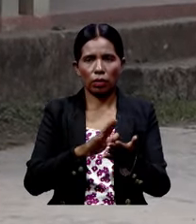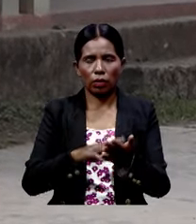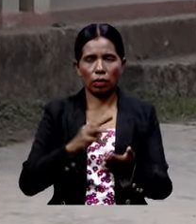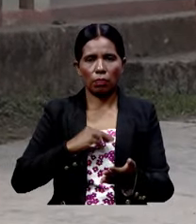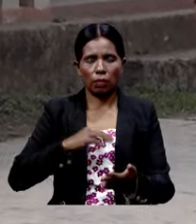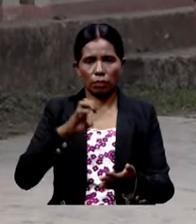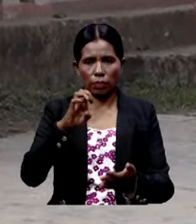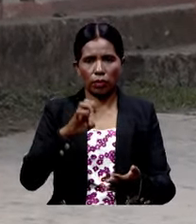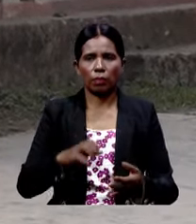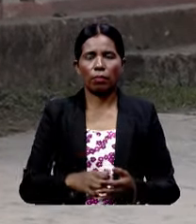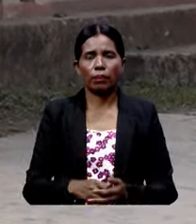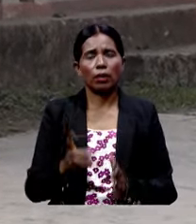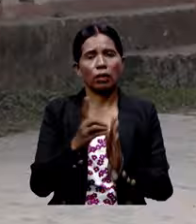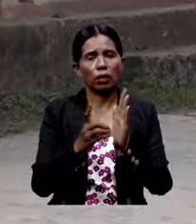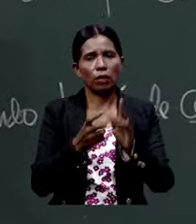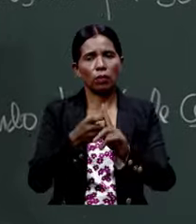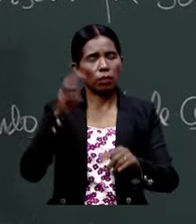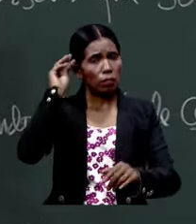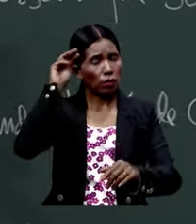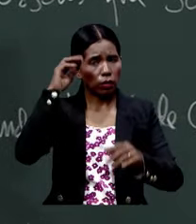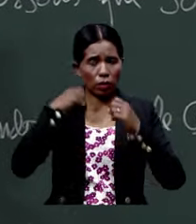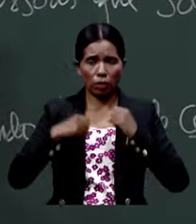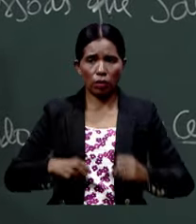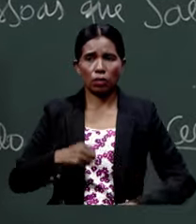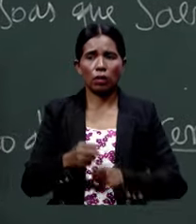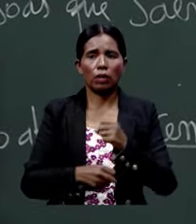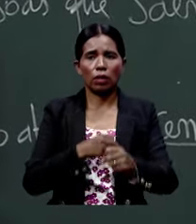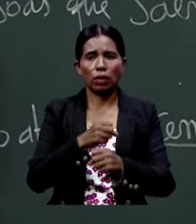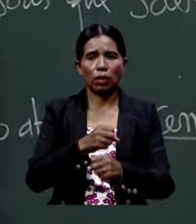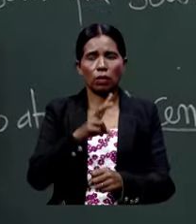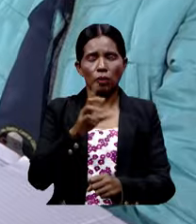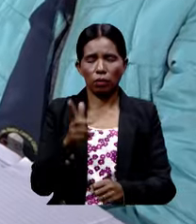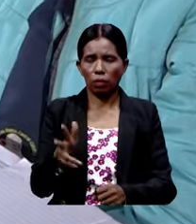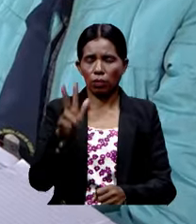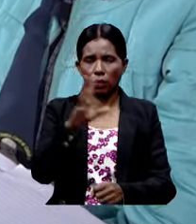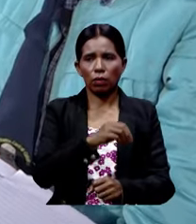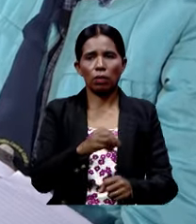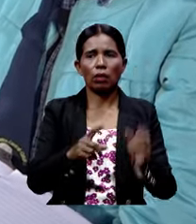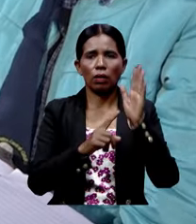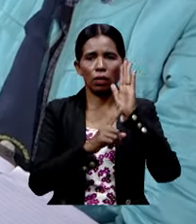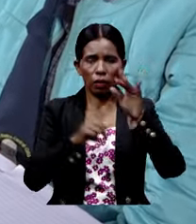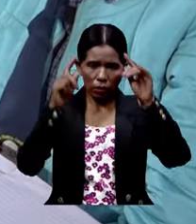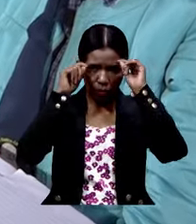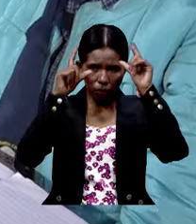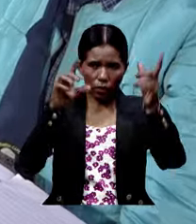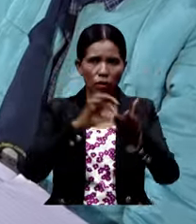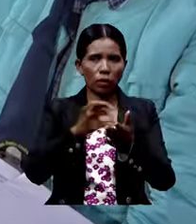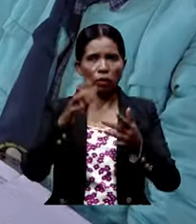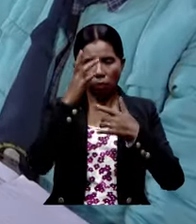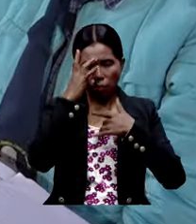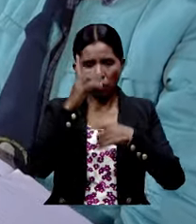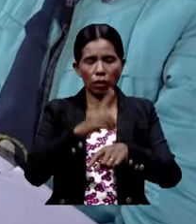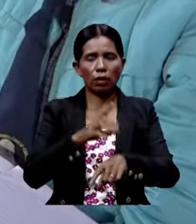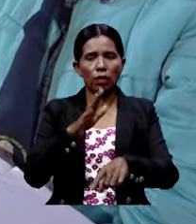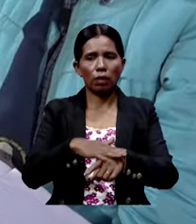Maubisi dado geral husi ministério saúde e atina rehun rua Ruanulo Resintolo hatudo Timor Leste resista moras dengue